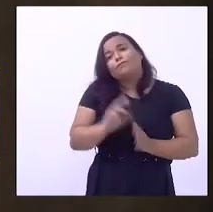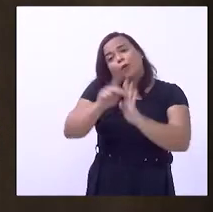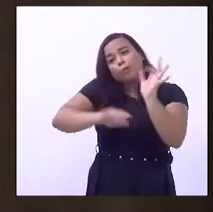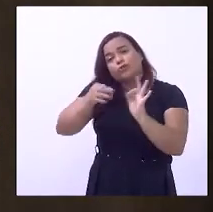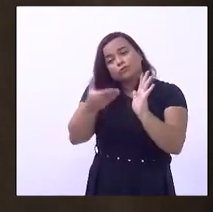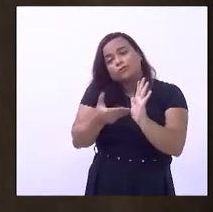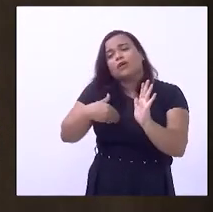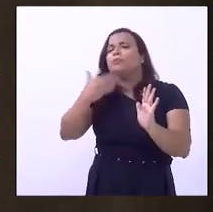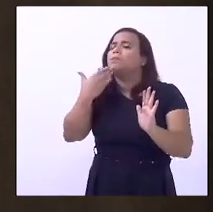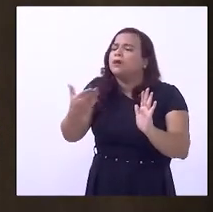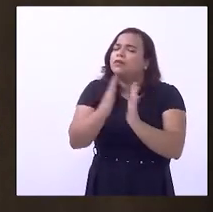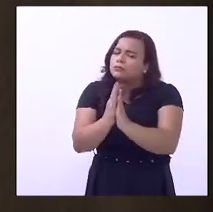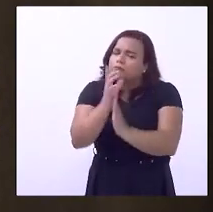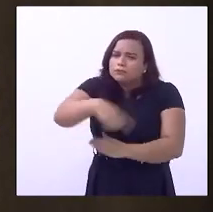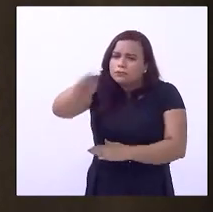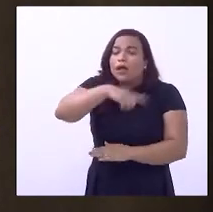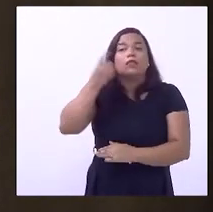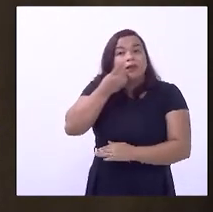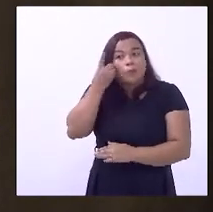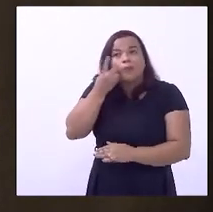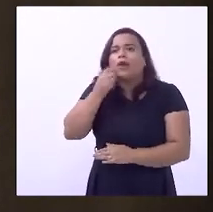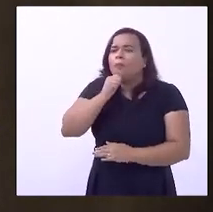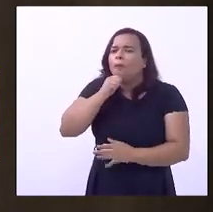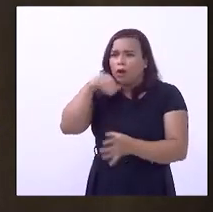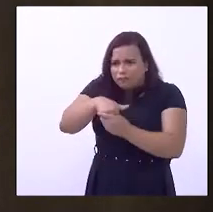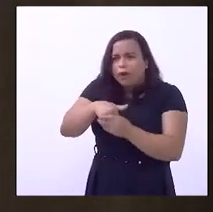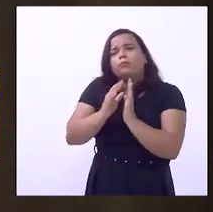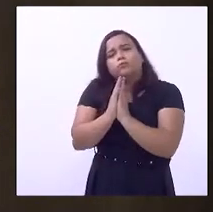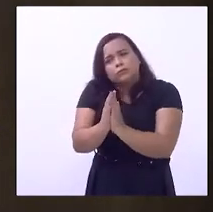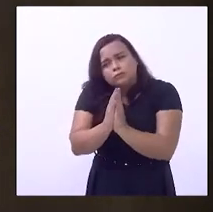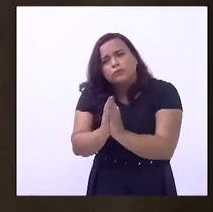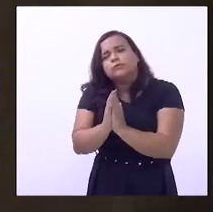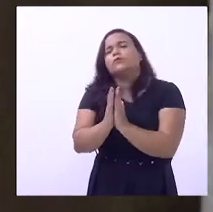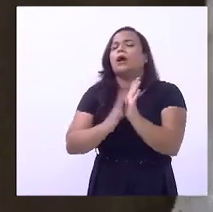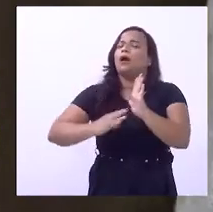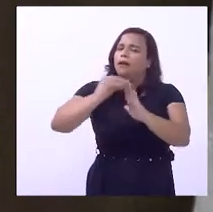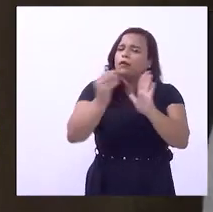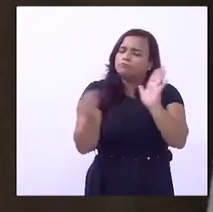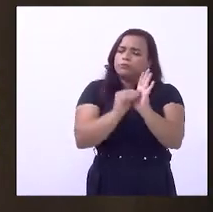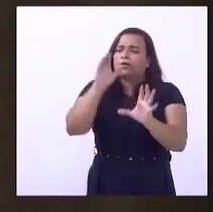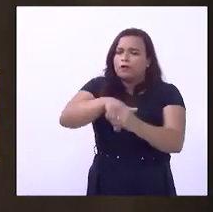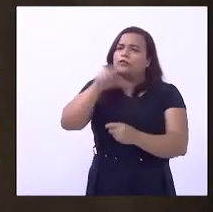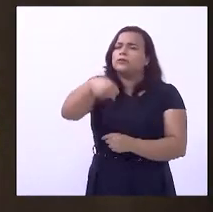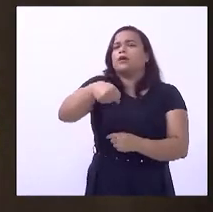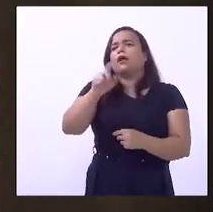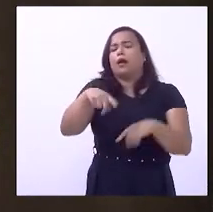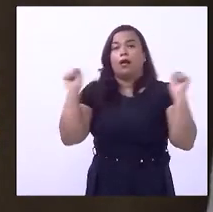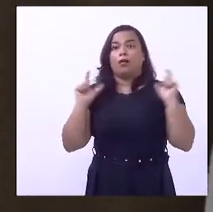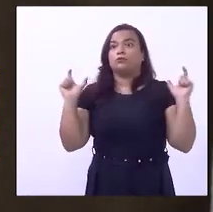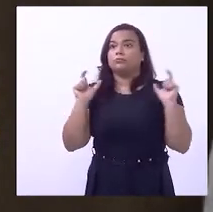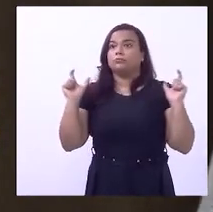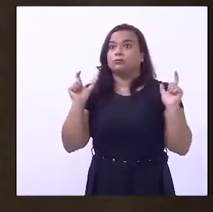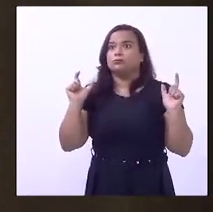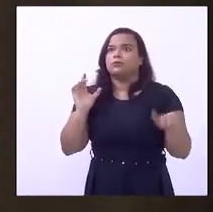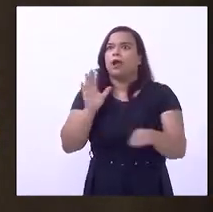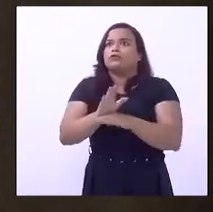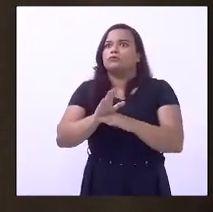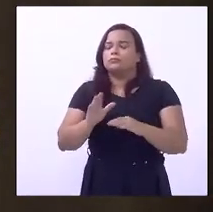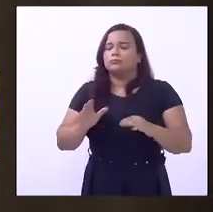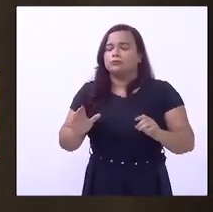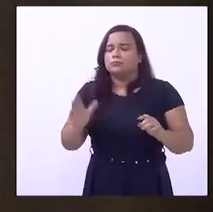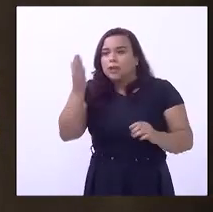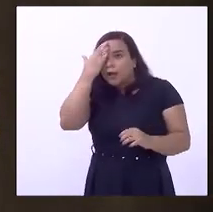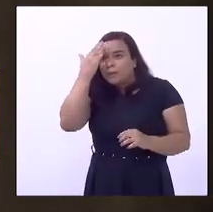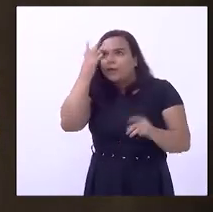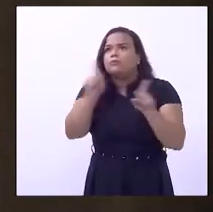apelo aos deputados e deputadas que ainda não votaram, colocar isso no nosso calendário como um alerta, como uma advertência e como uma